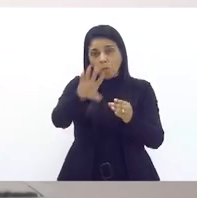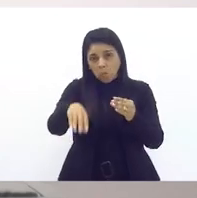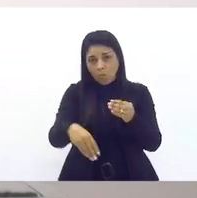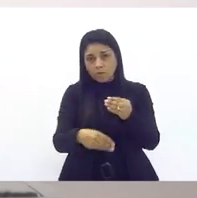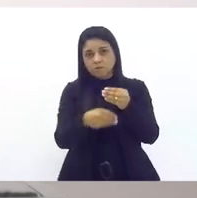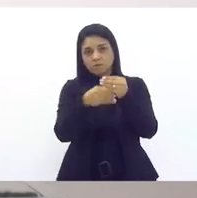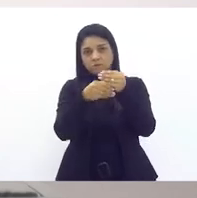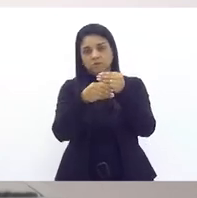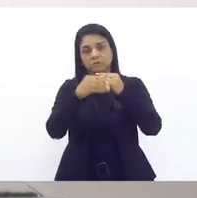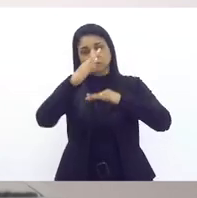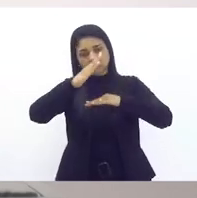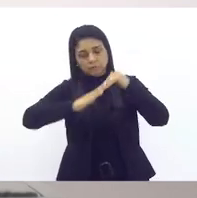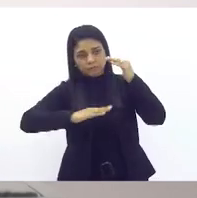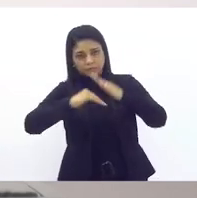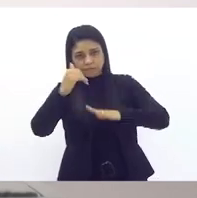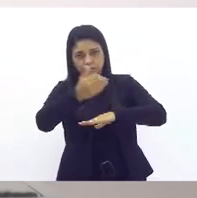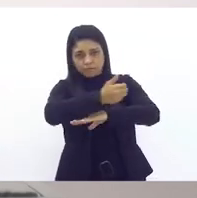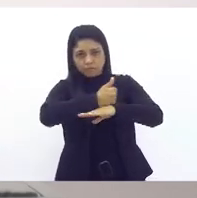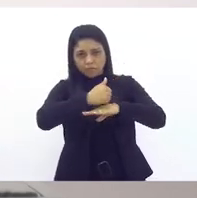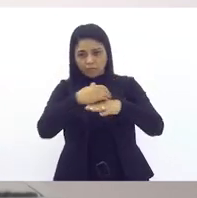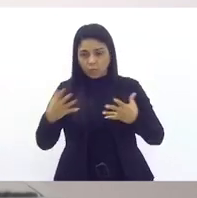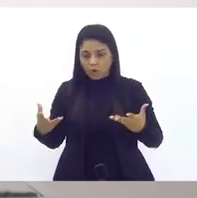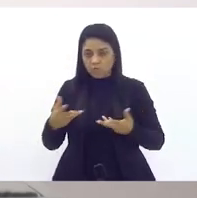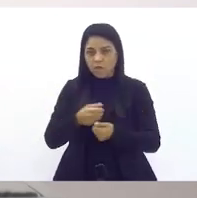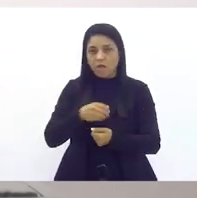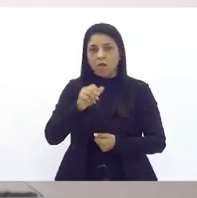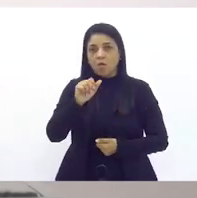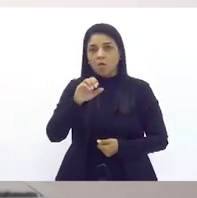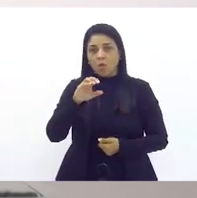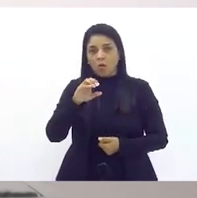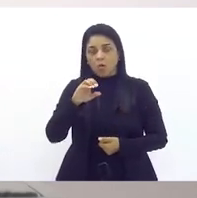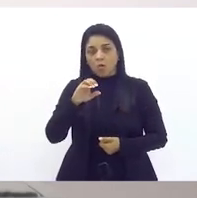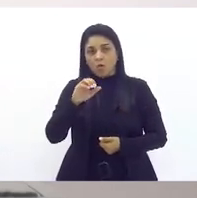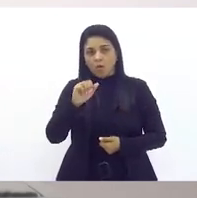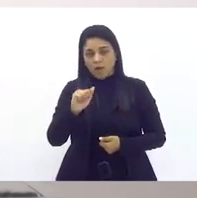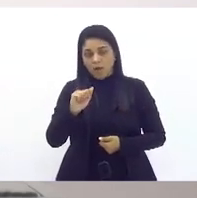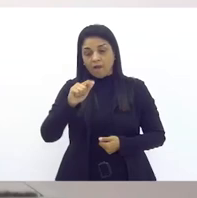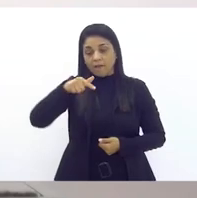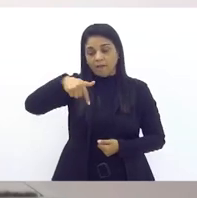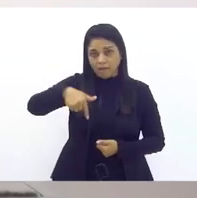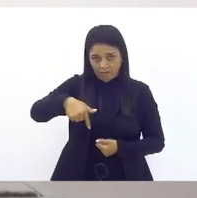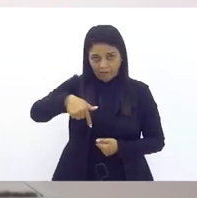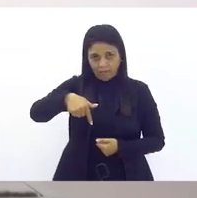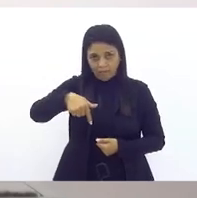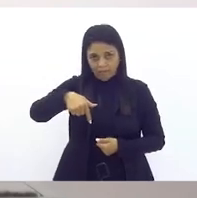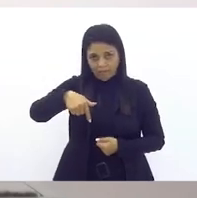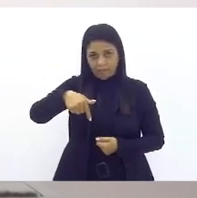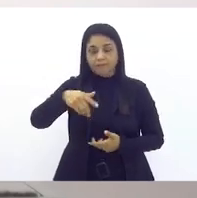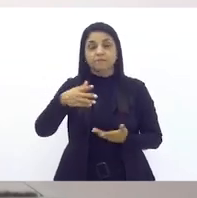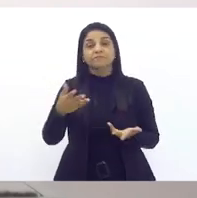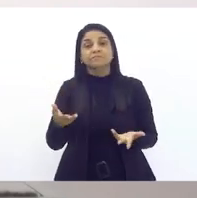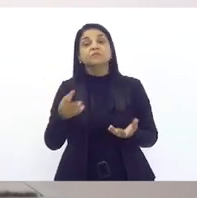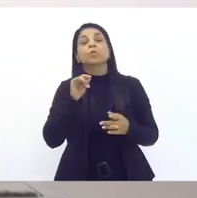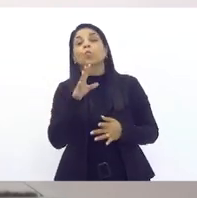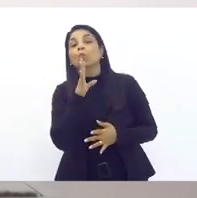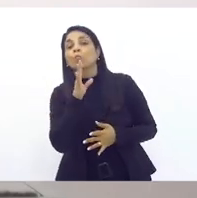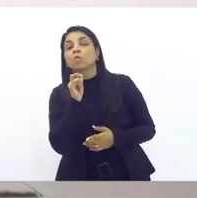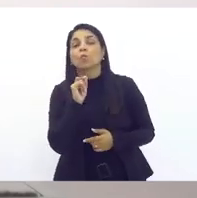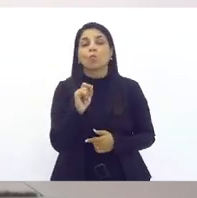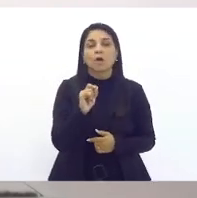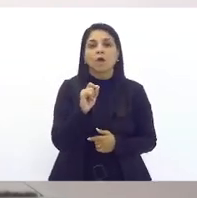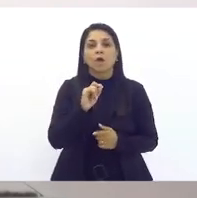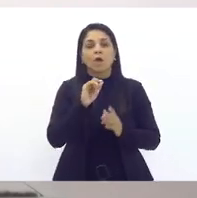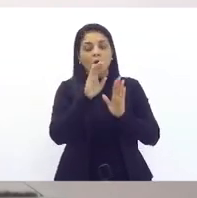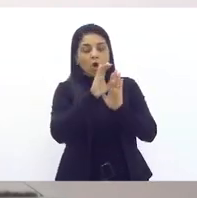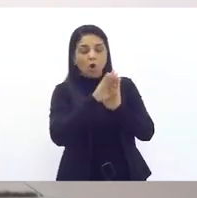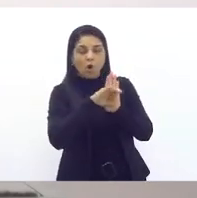de qualificação, o AQ, né? Que é o quê, o adicional de qualificação? Exatamente reconhecer o